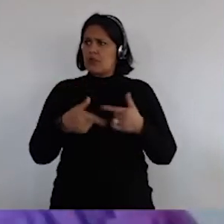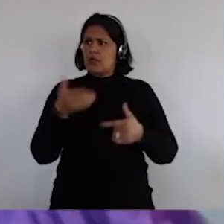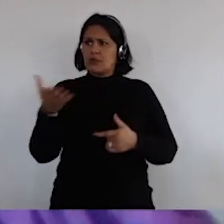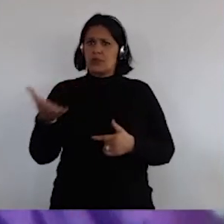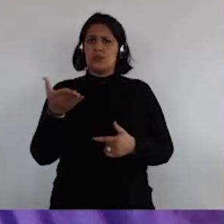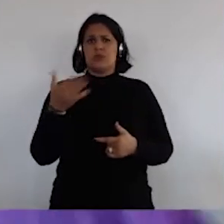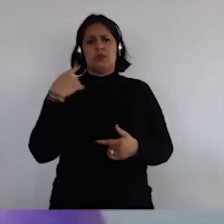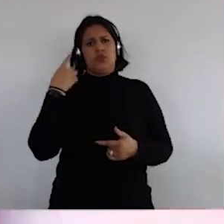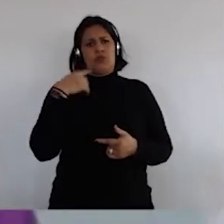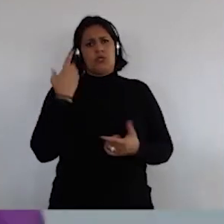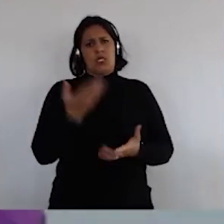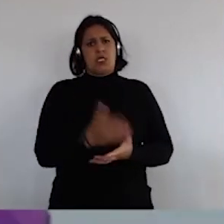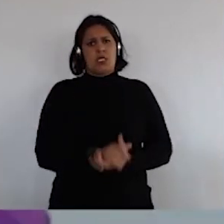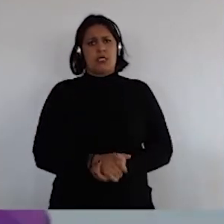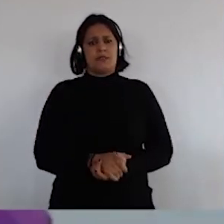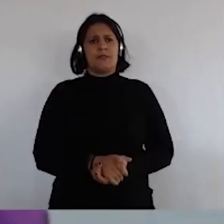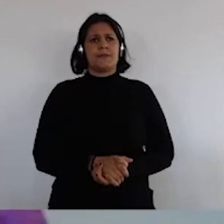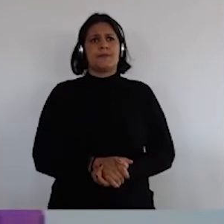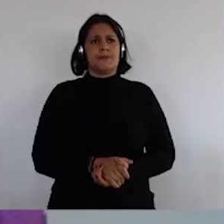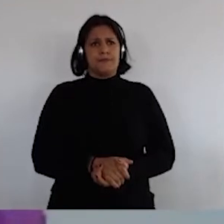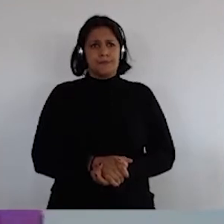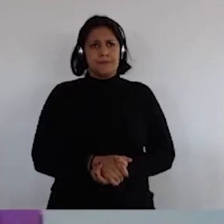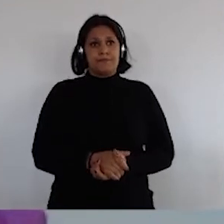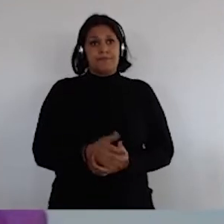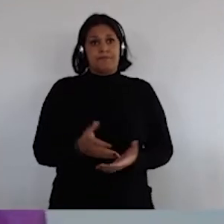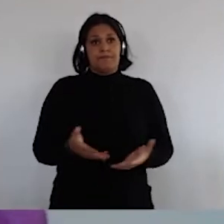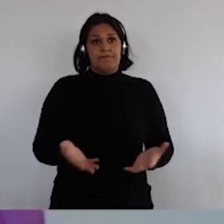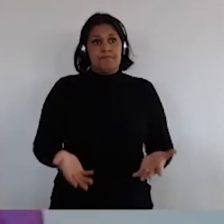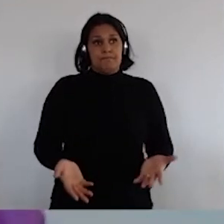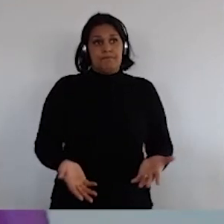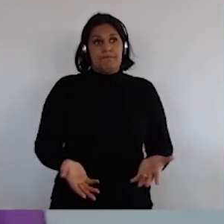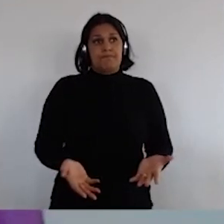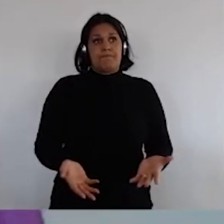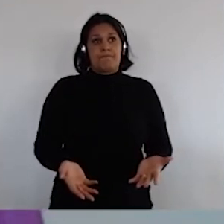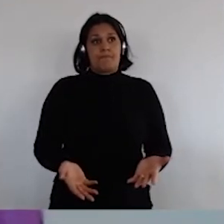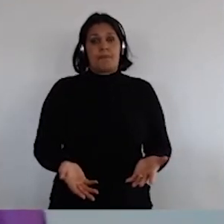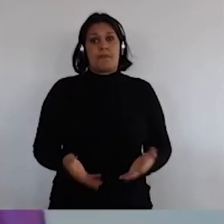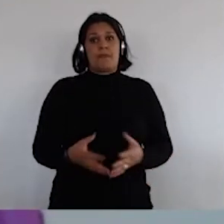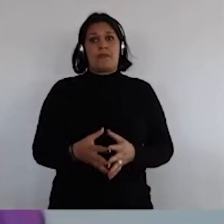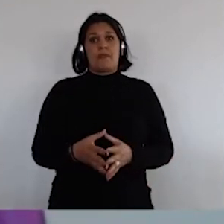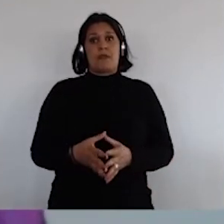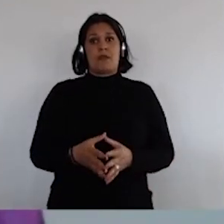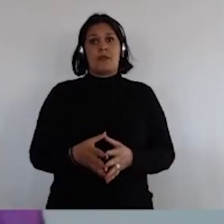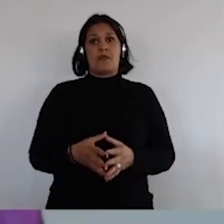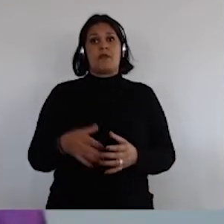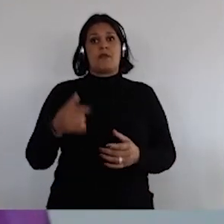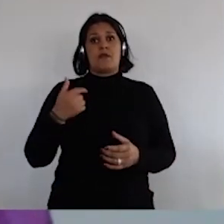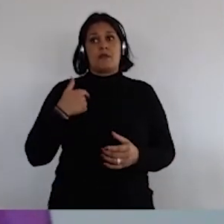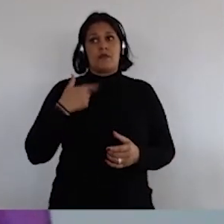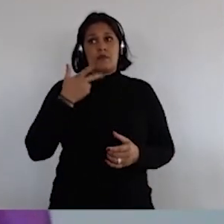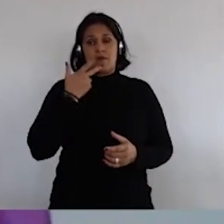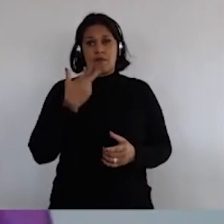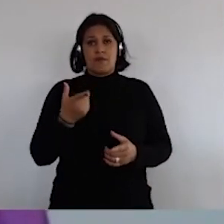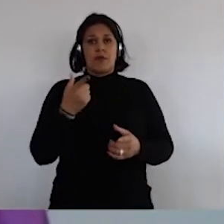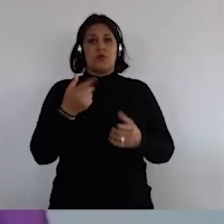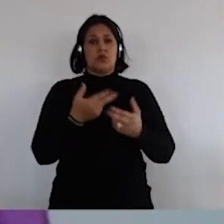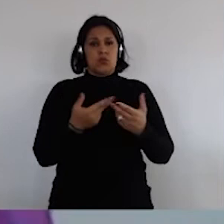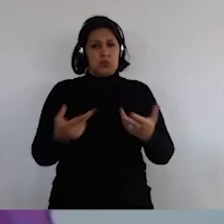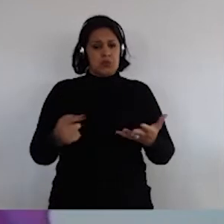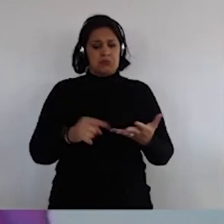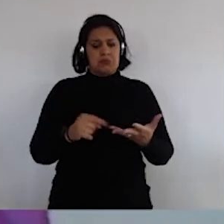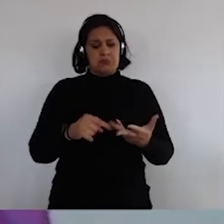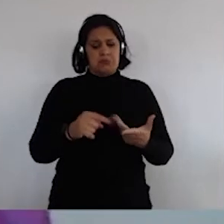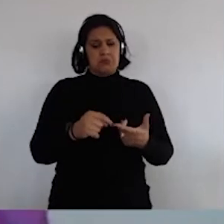advogados. Então, nesse contexto, reitero iniciativas